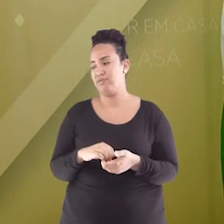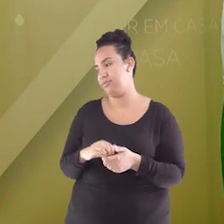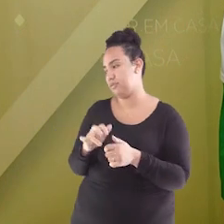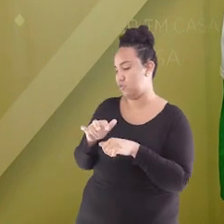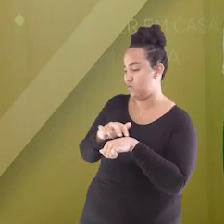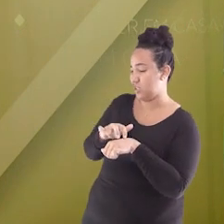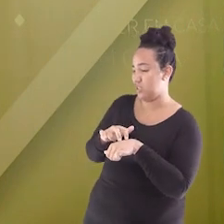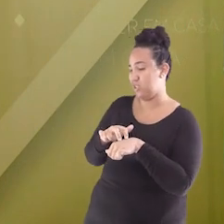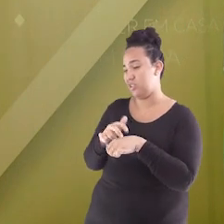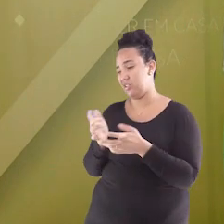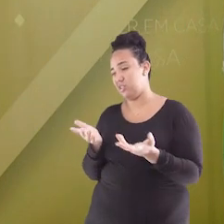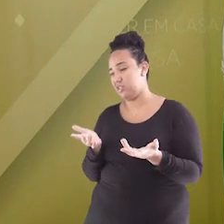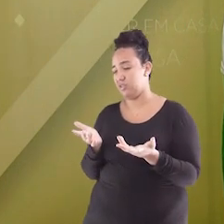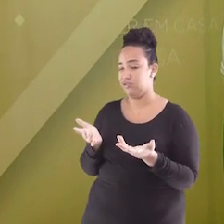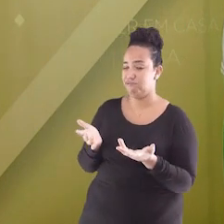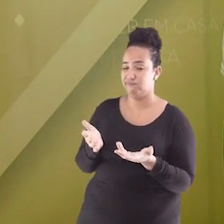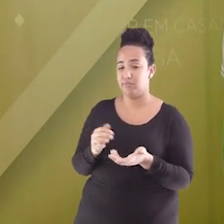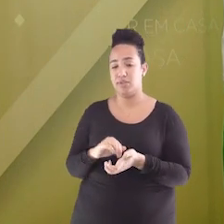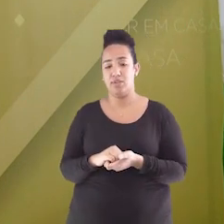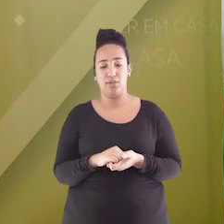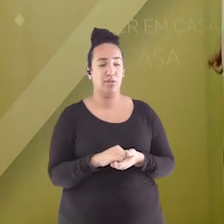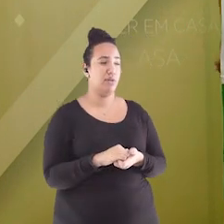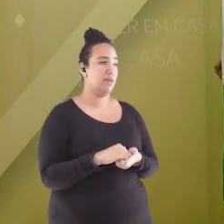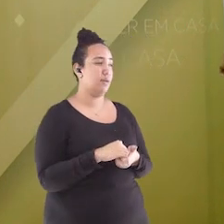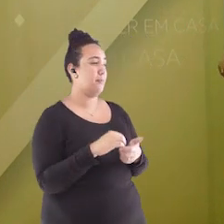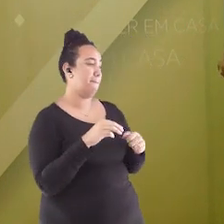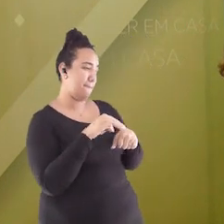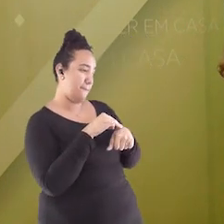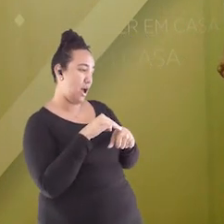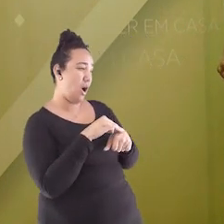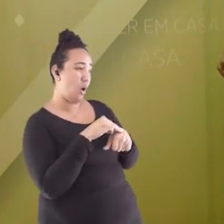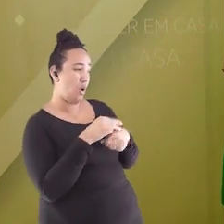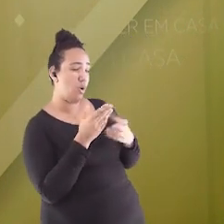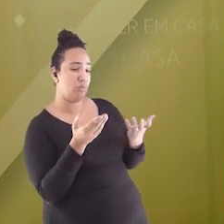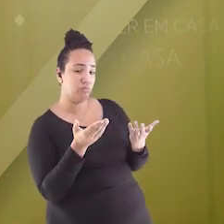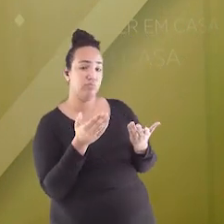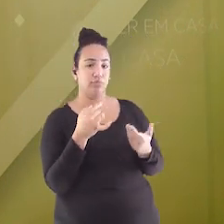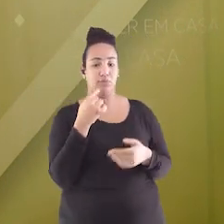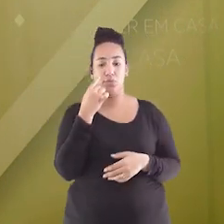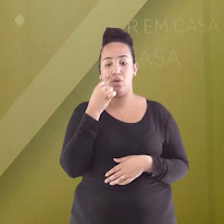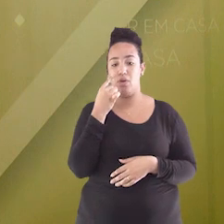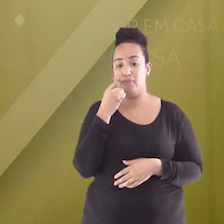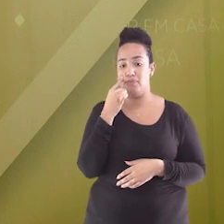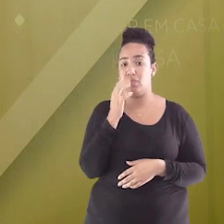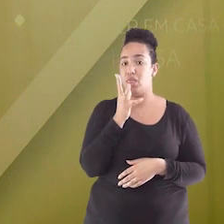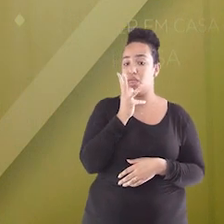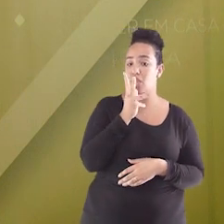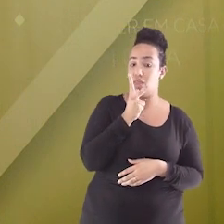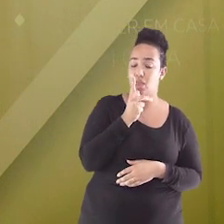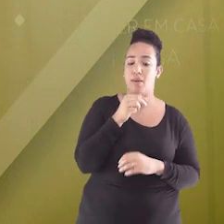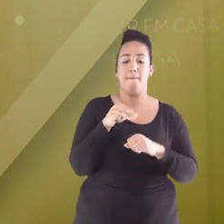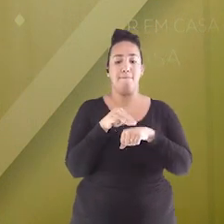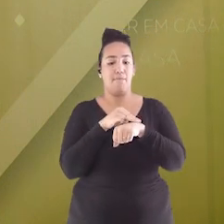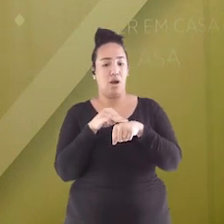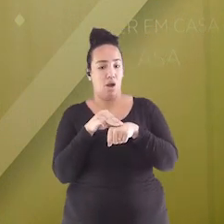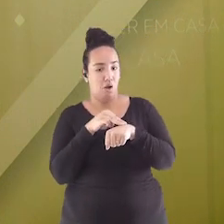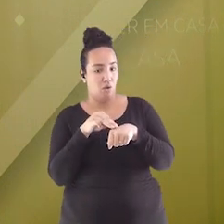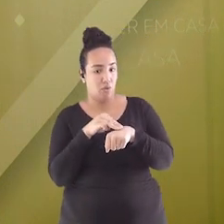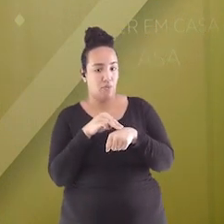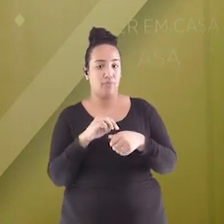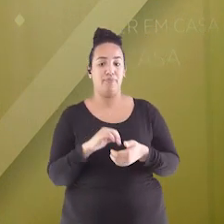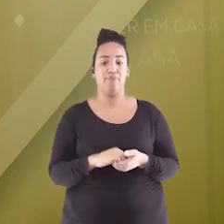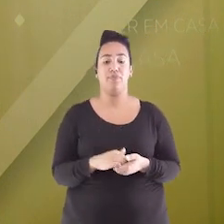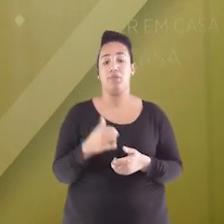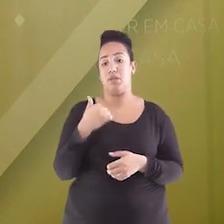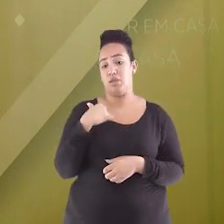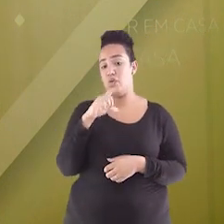tanto. Nem tanto, talvez o marrom? É. Isso aí. Então ele falou lenta e marrom. Bom,